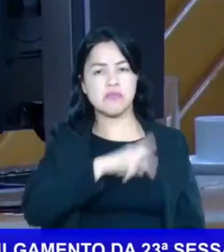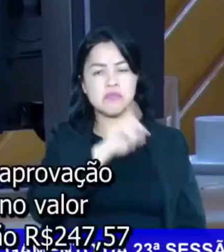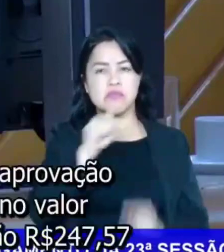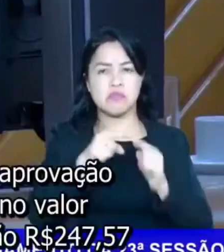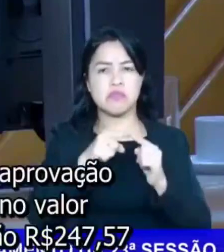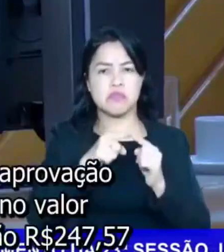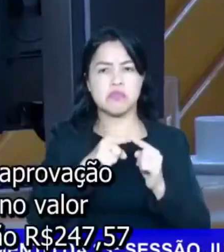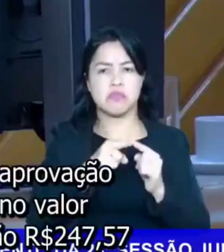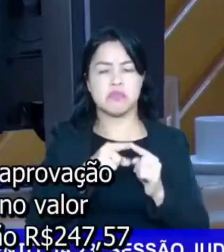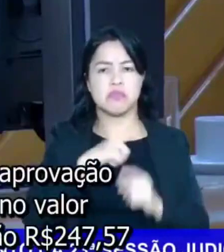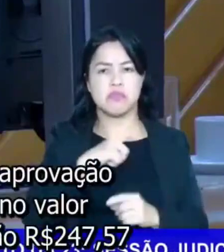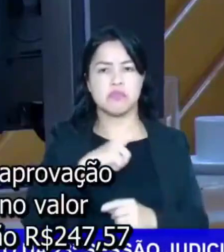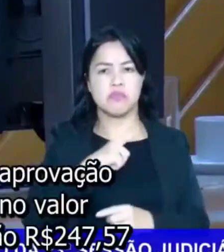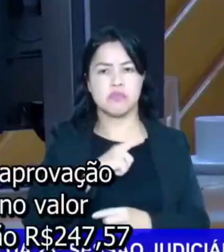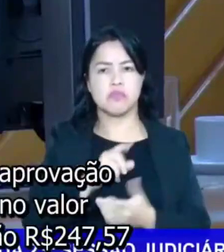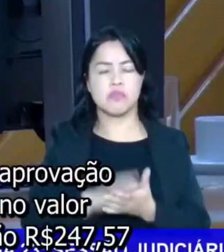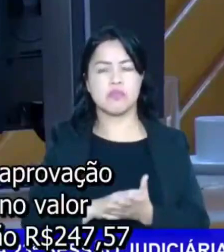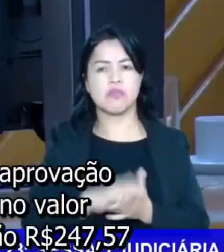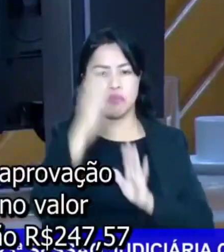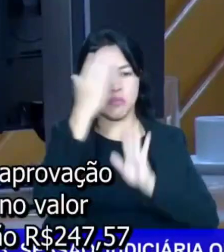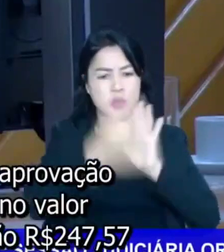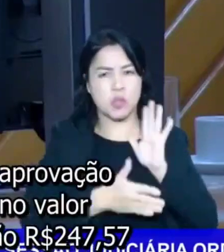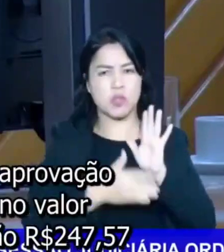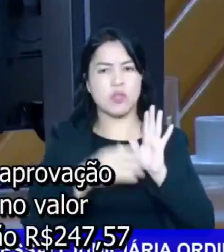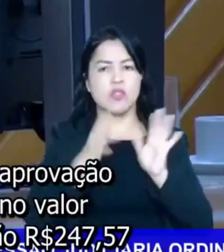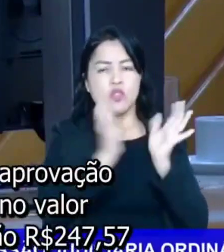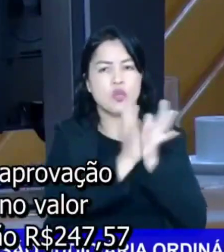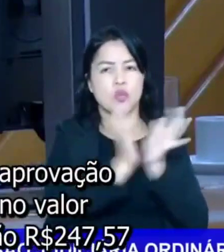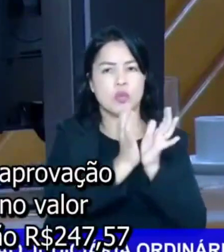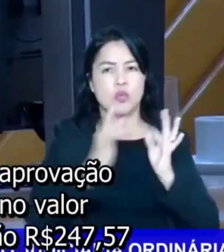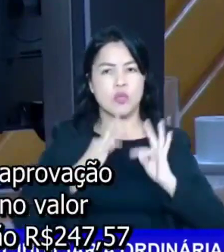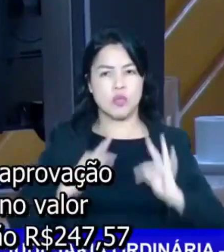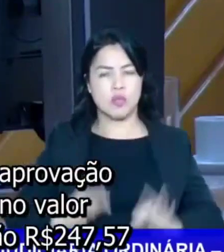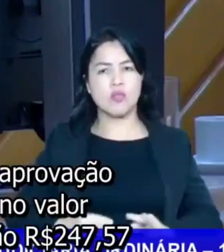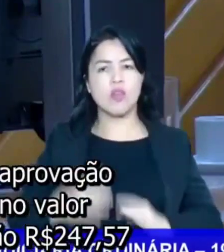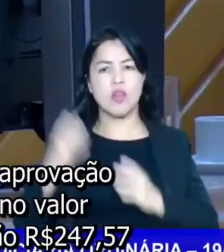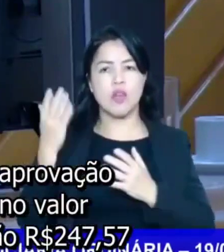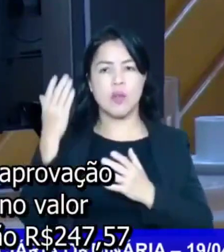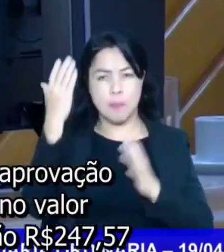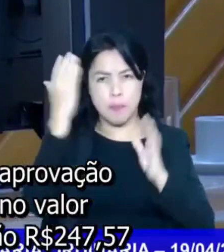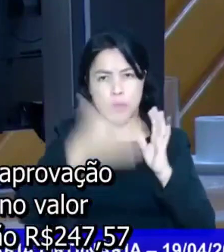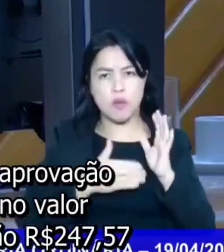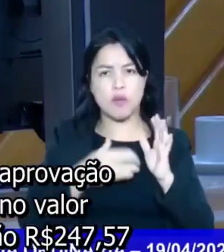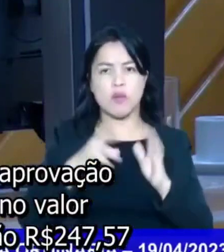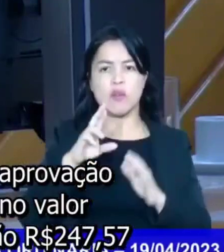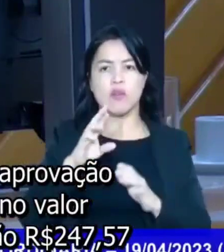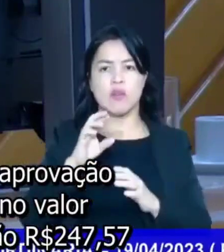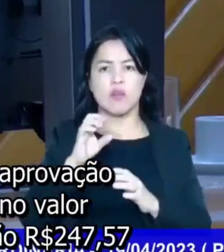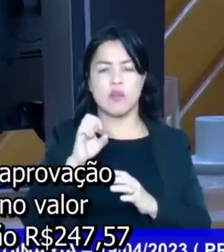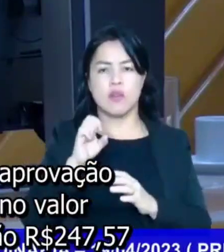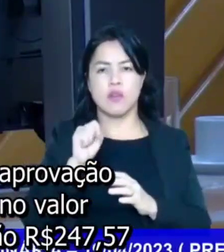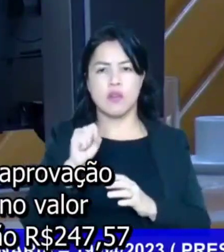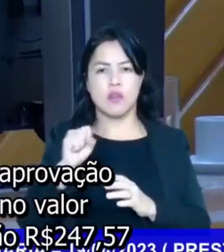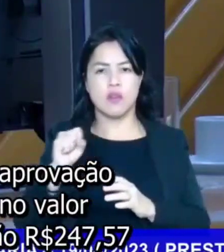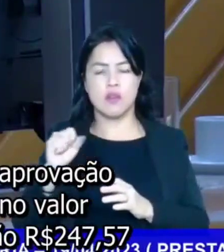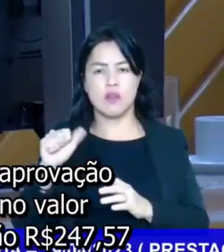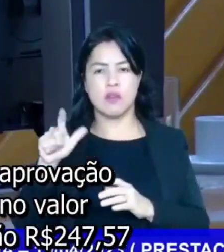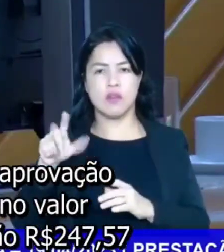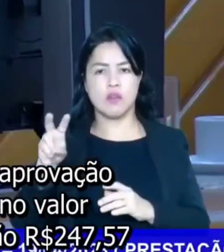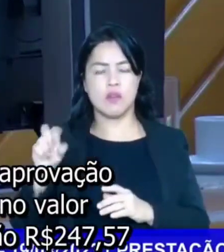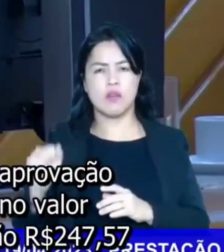Público. Foi no sentido da manifestação da unidade técnica, aprovação com ressalvas, porque a omissão de receita é no